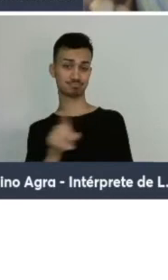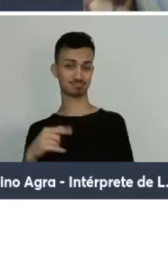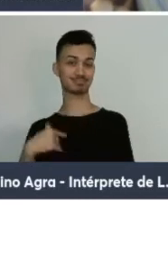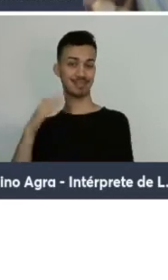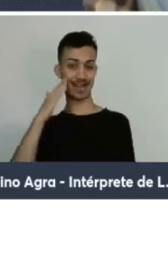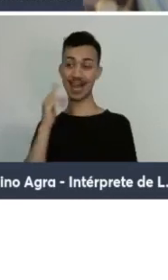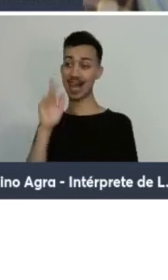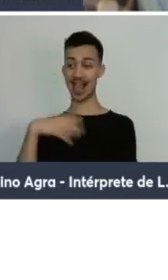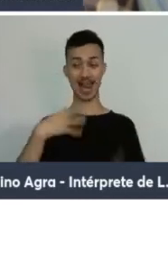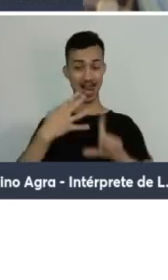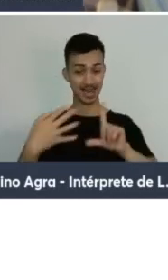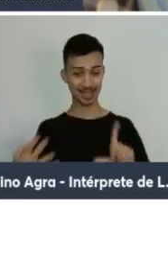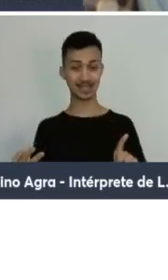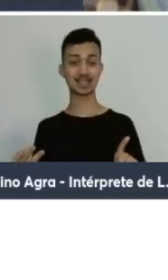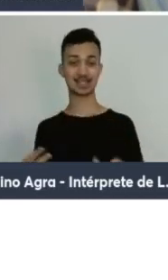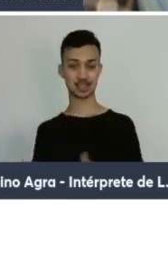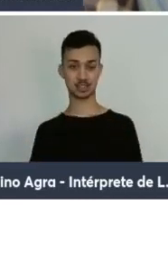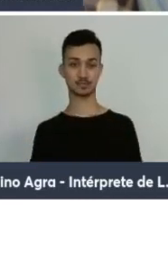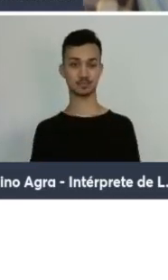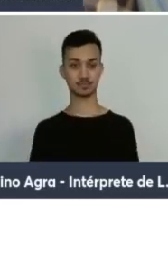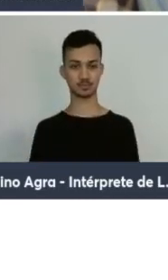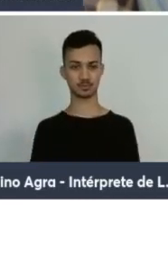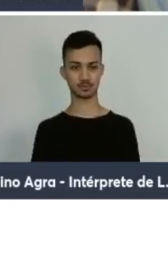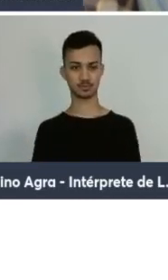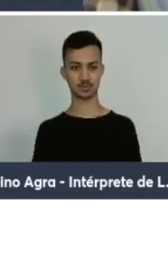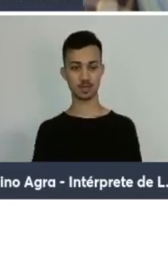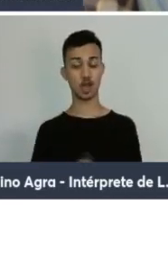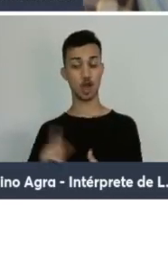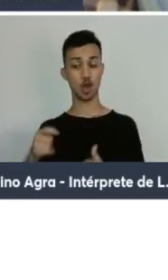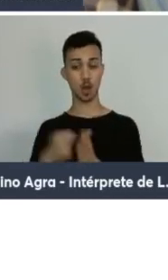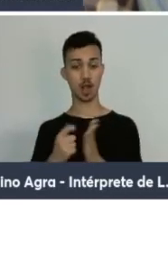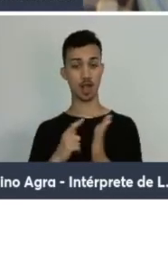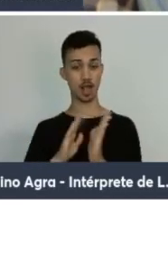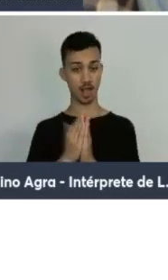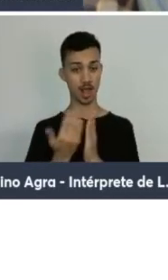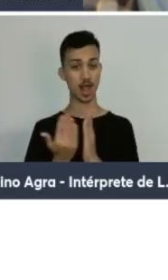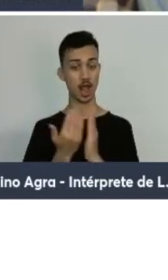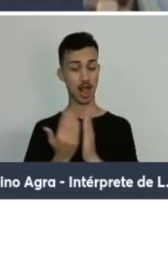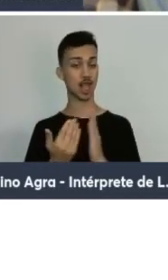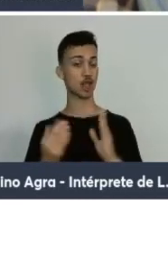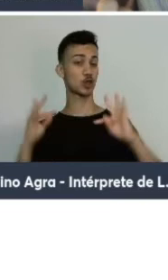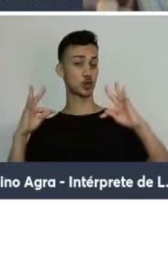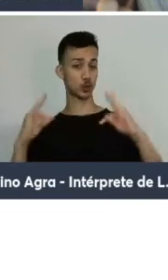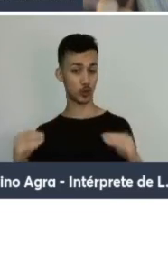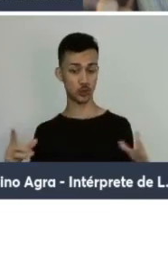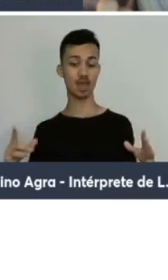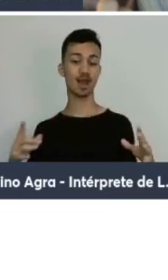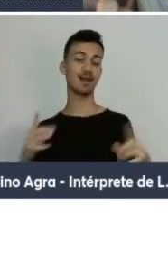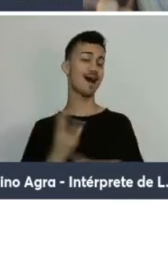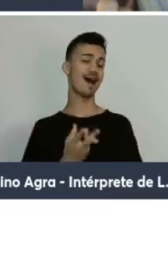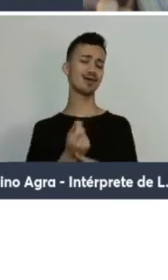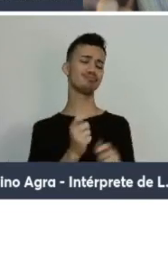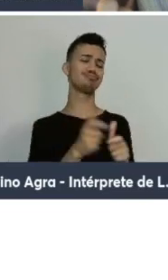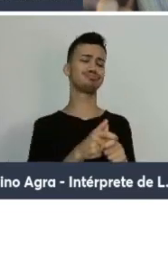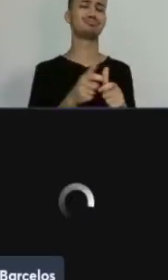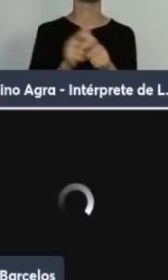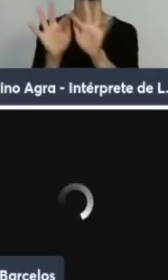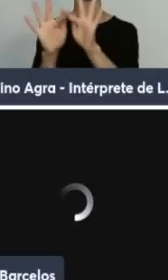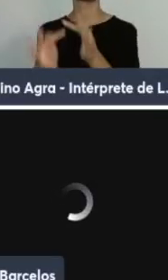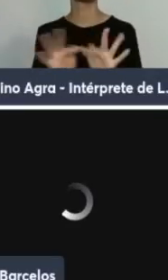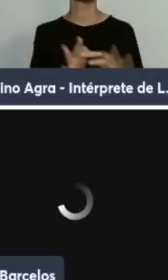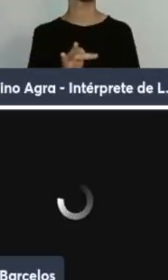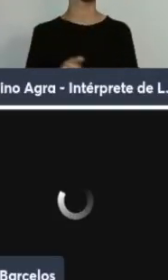ainda. Consegui comprar esse filme, que é maravilhoso. Então eu tive contato com esse tipo de arte. E muita coisa hétero também,